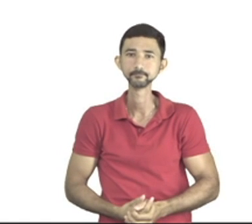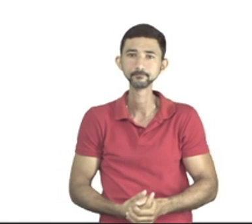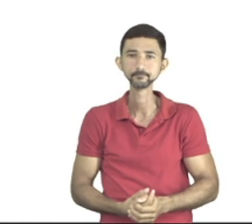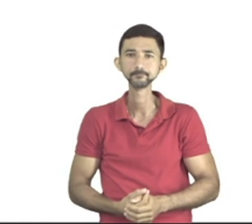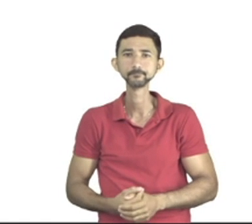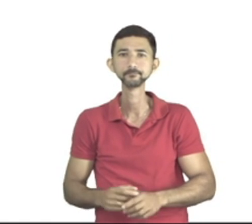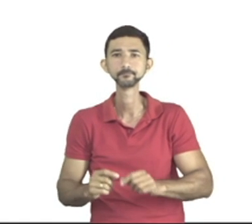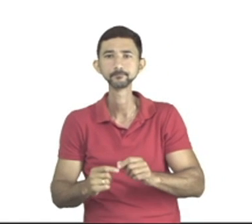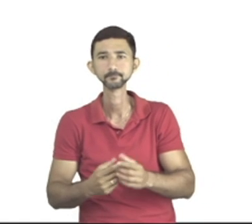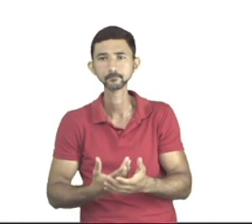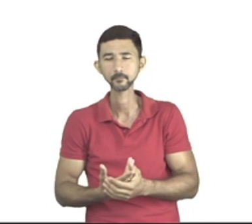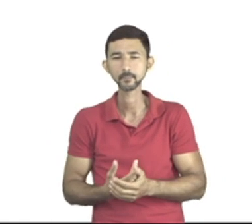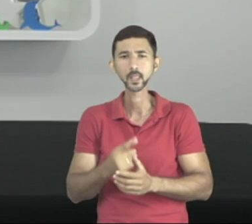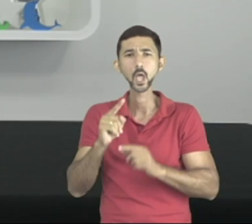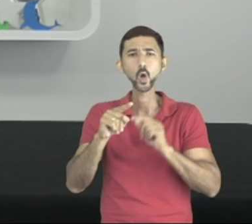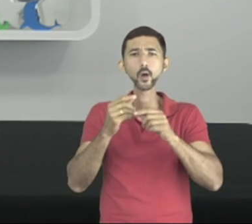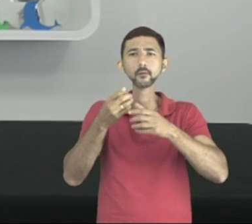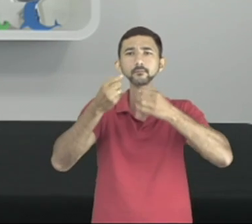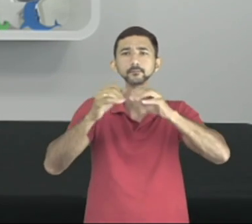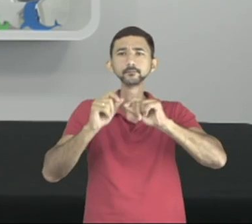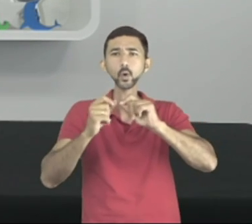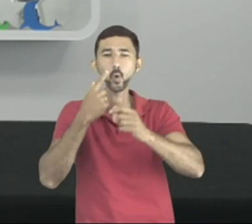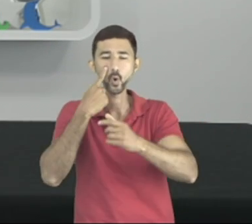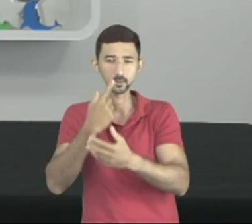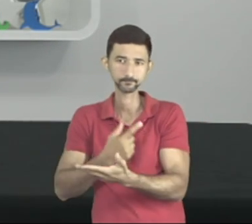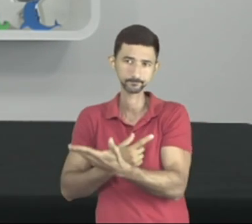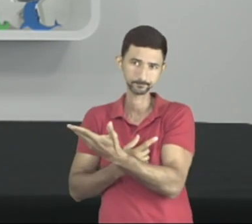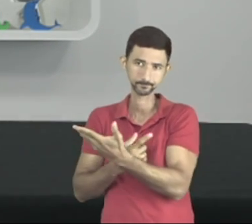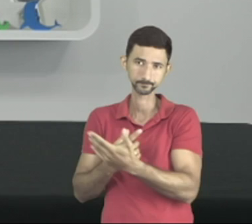E aí, olha aqui para mim para a gente discutir esse slide.